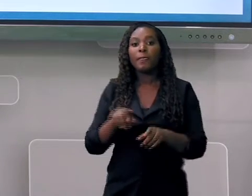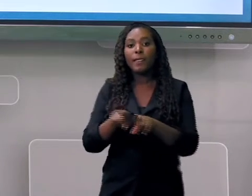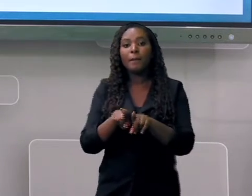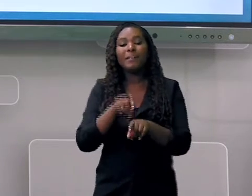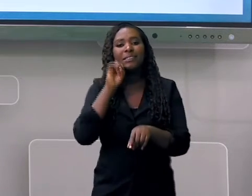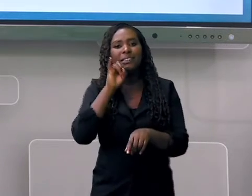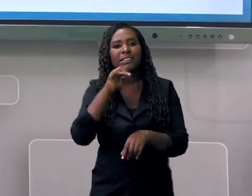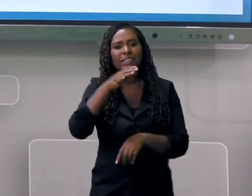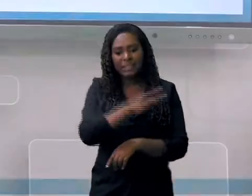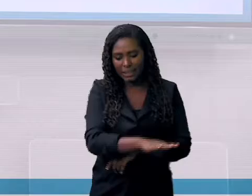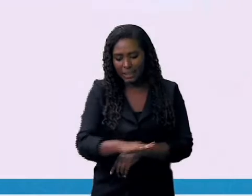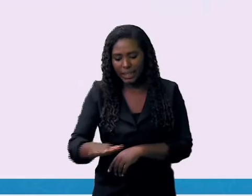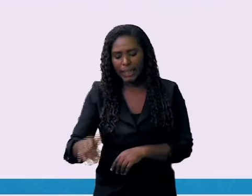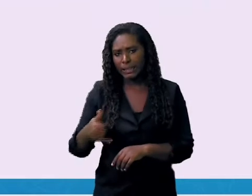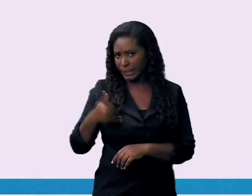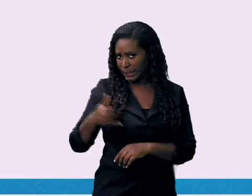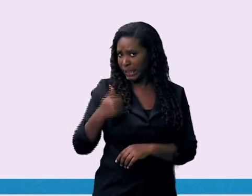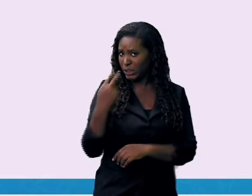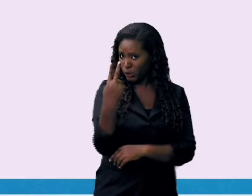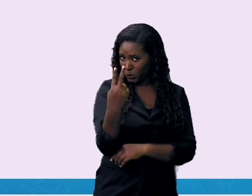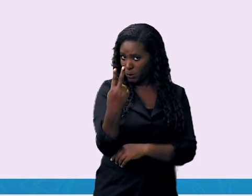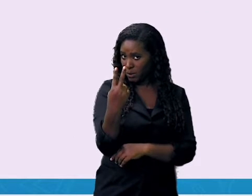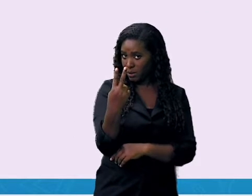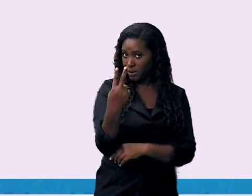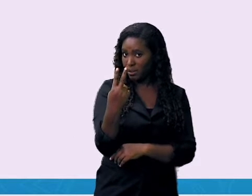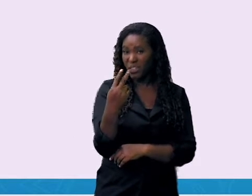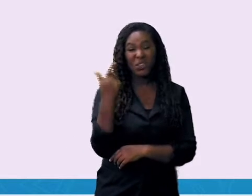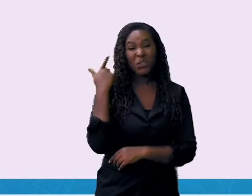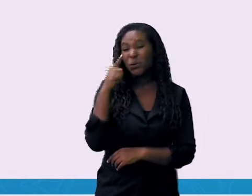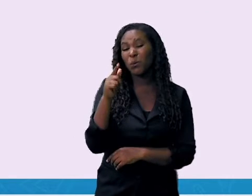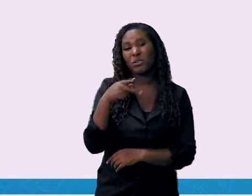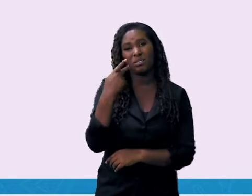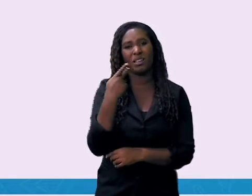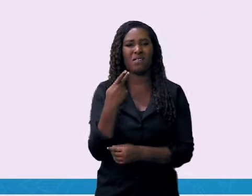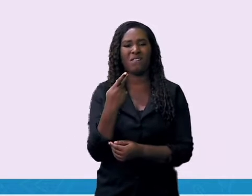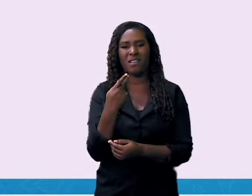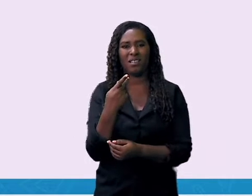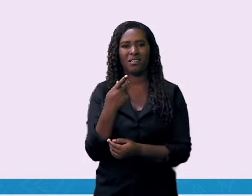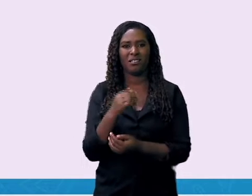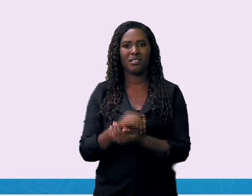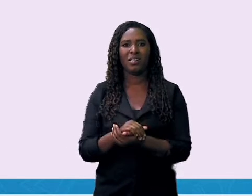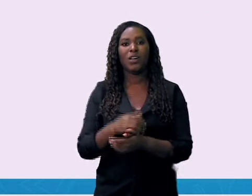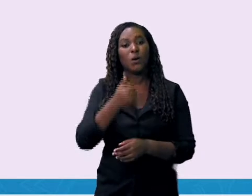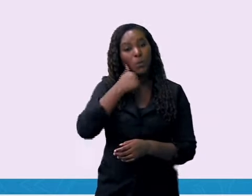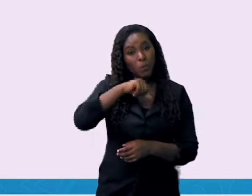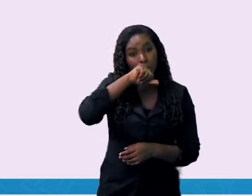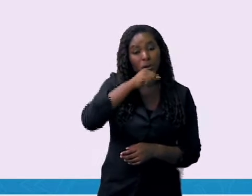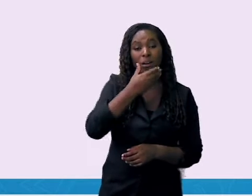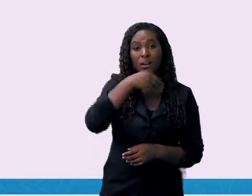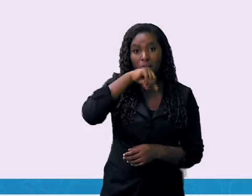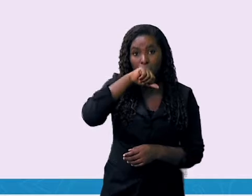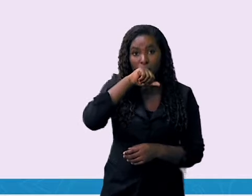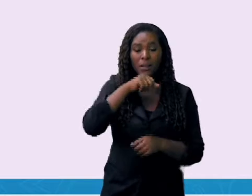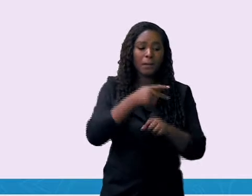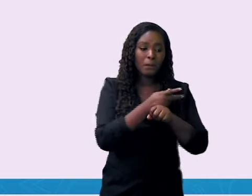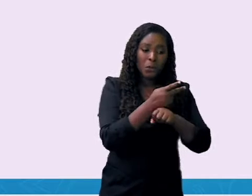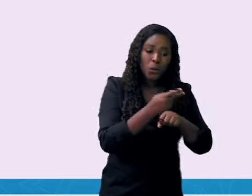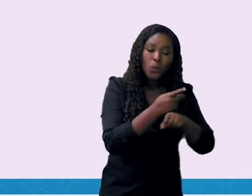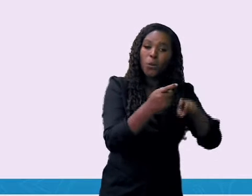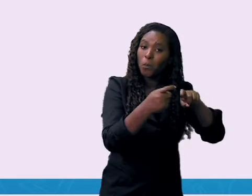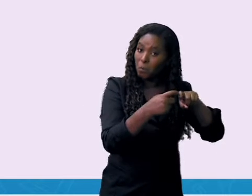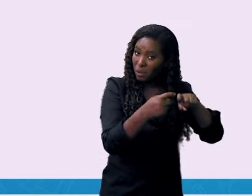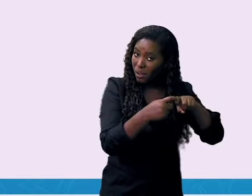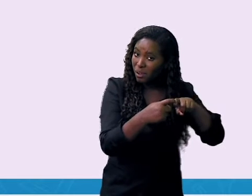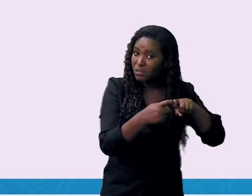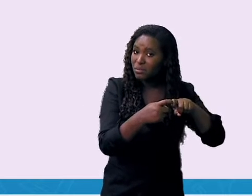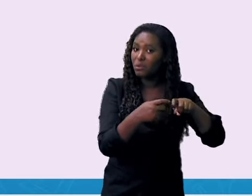se preocupar e a procurar ajuda para ensinar a criança a falar. E em muitos casos, é nesse momento que os pais